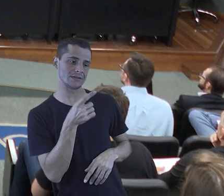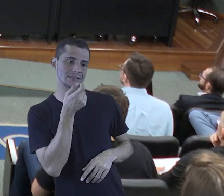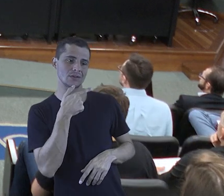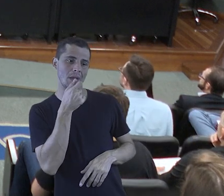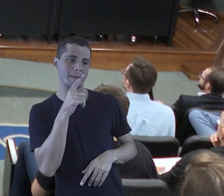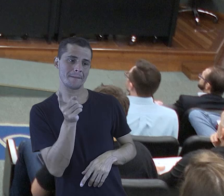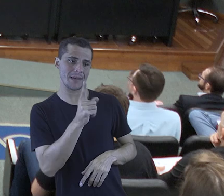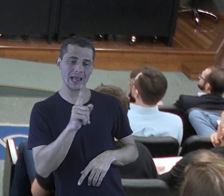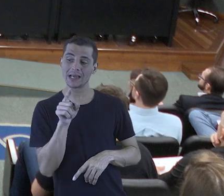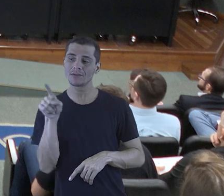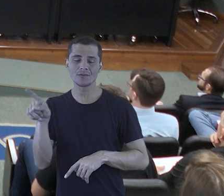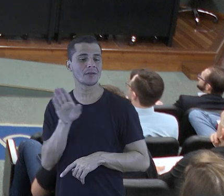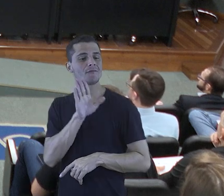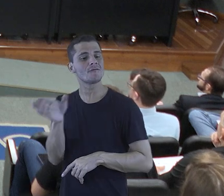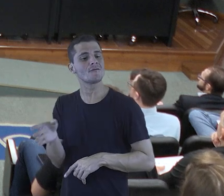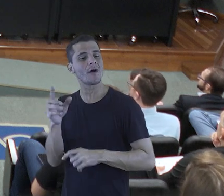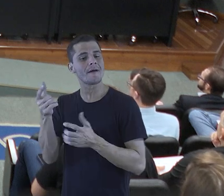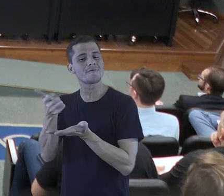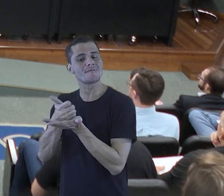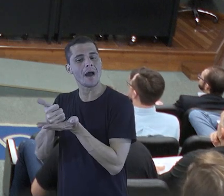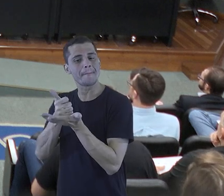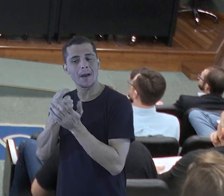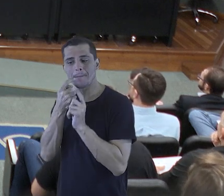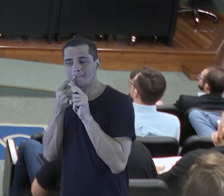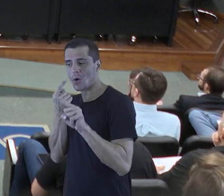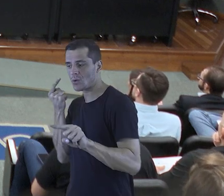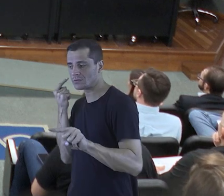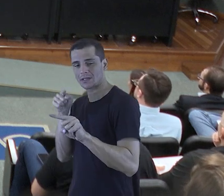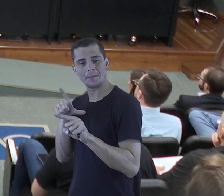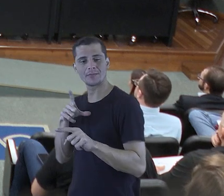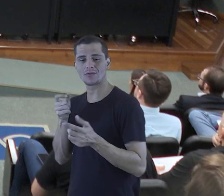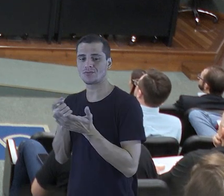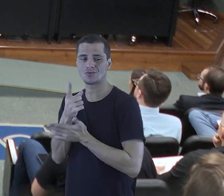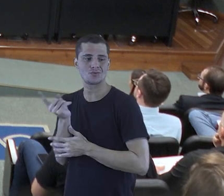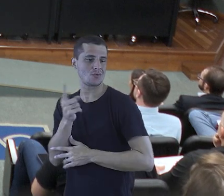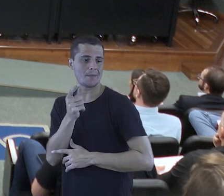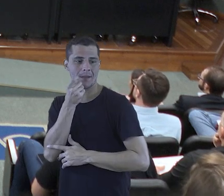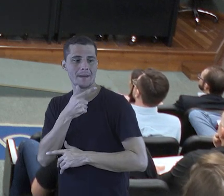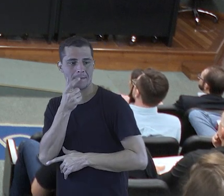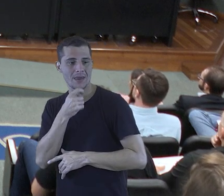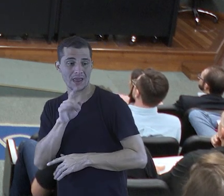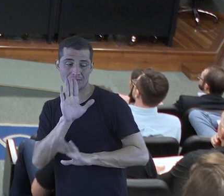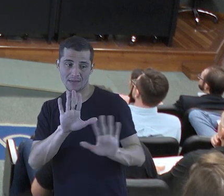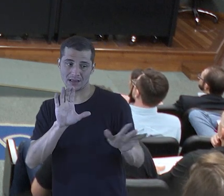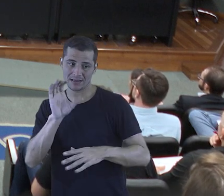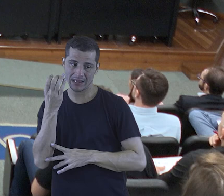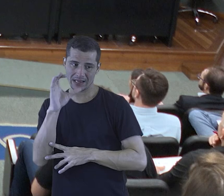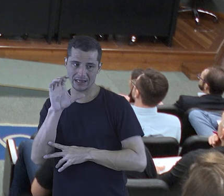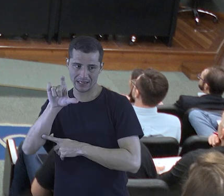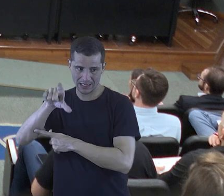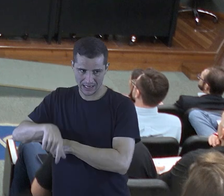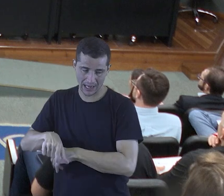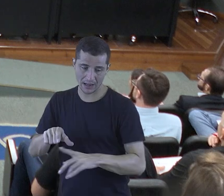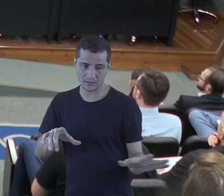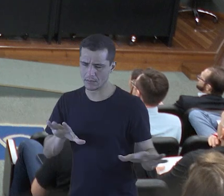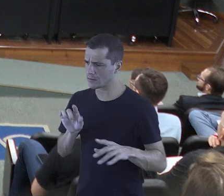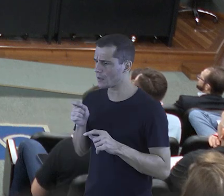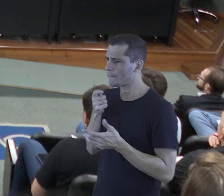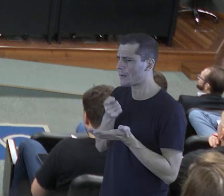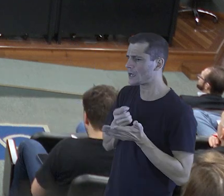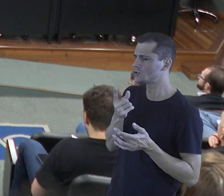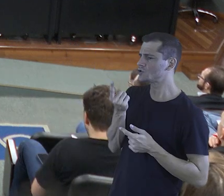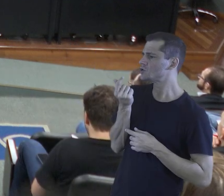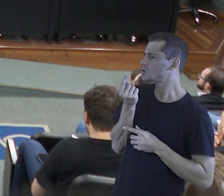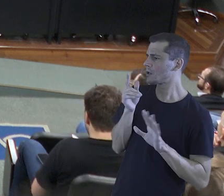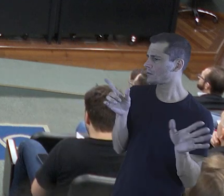que o senhor não está tomando os seus remédios regularmente. Porque nos últimos quatro meses só comprou uma caixa com 30 comprimidos na farmácia do seu bairro.